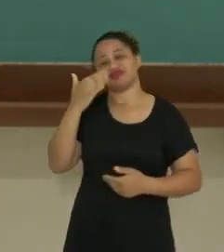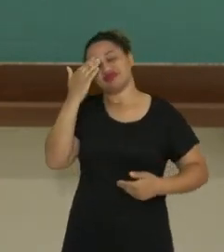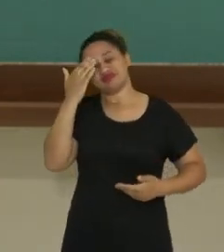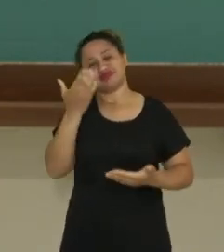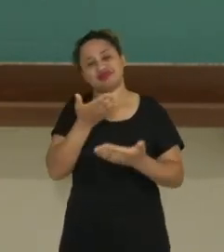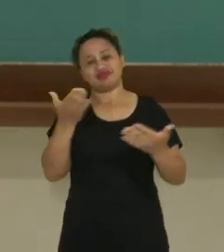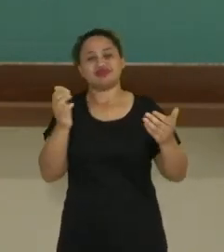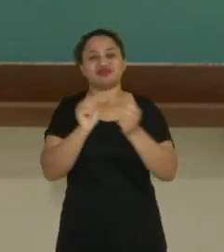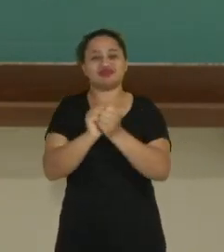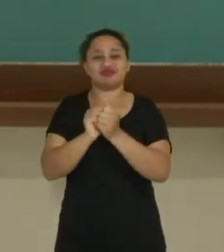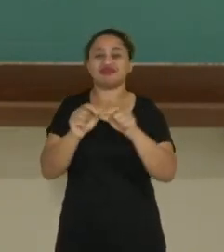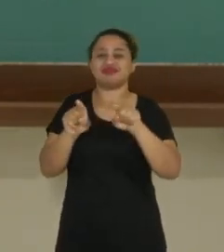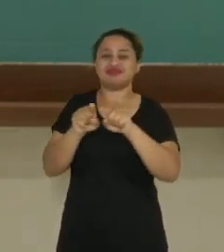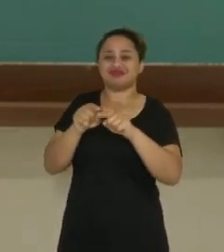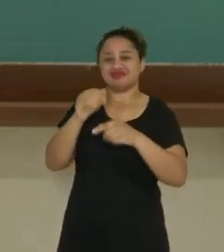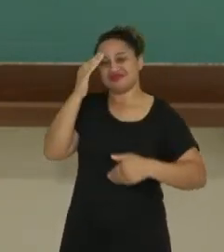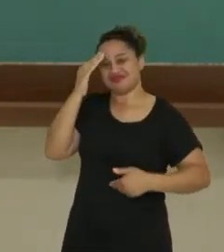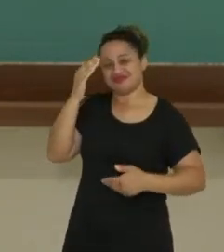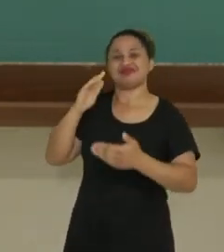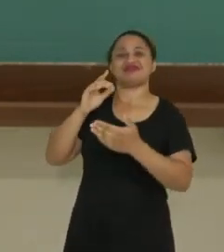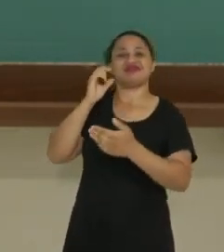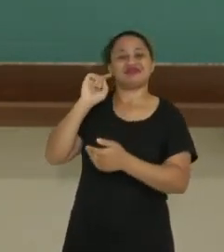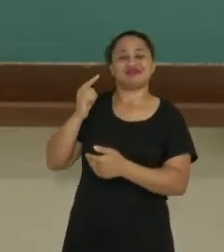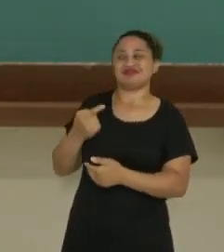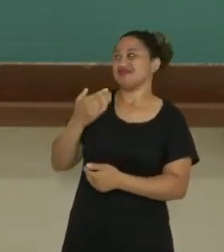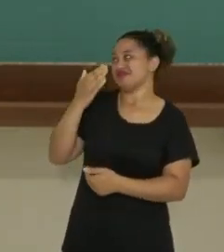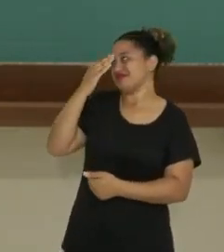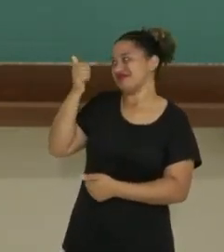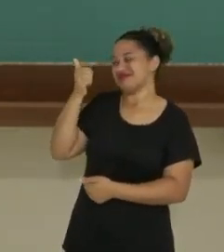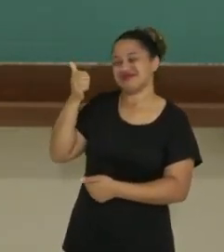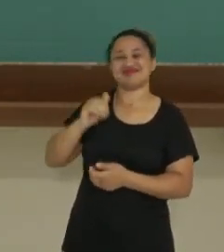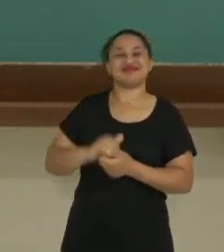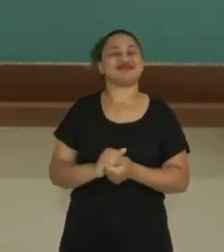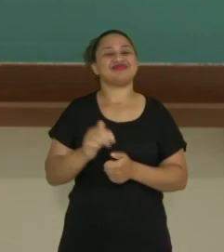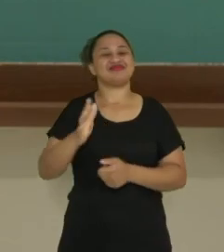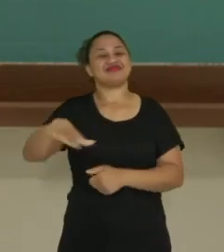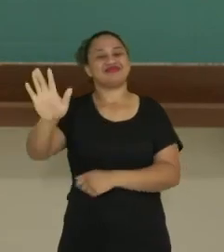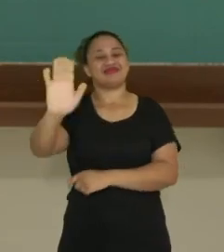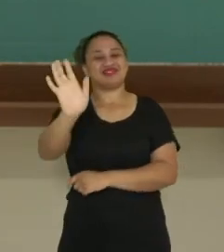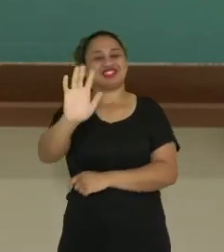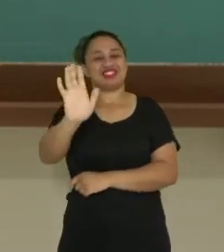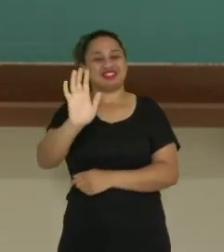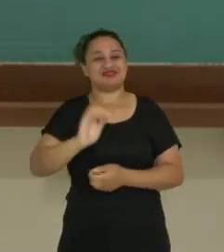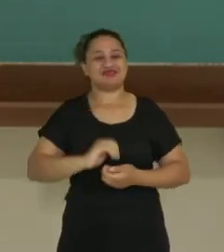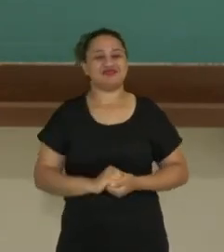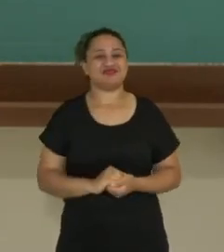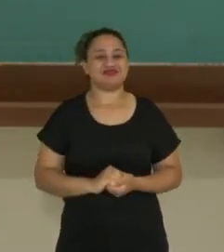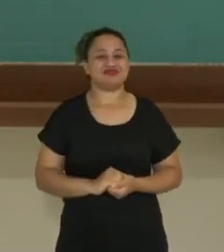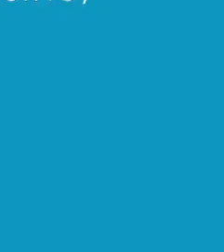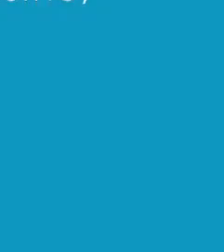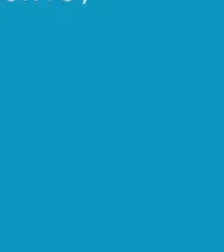a você, agradeço a Jéssica, muito obrigado. Fiquem bem, se cuidem e até a próxima.